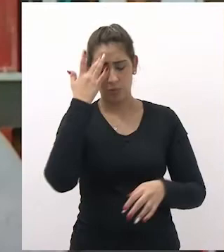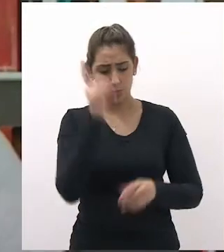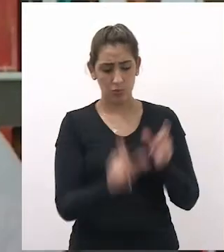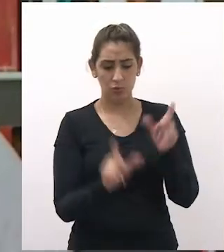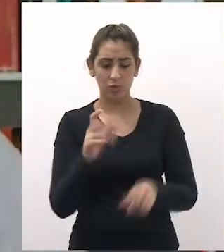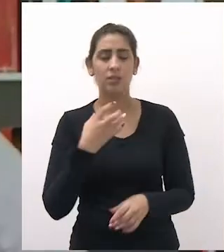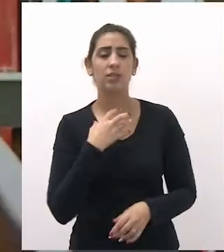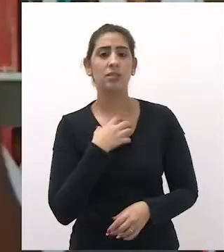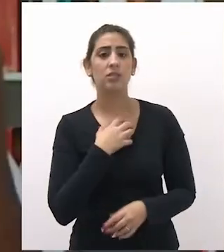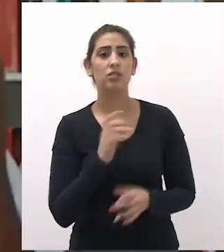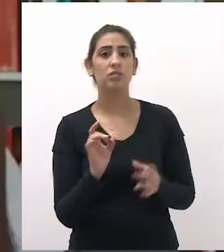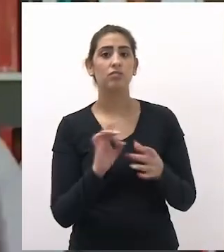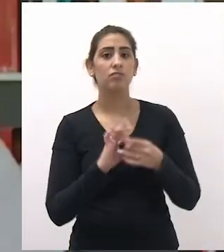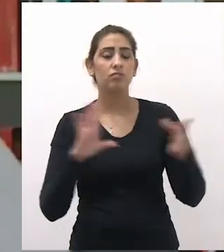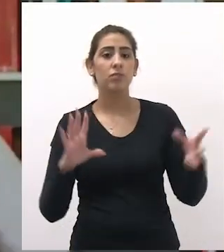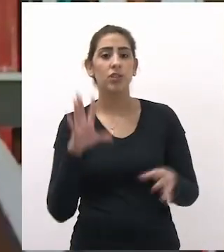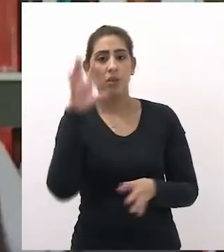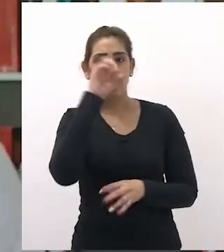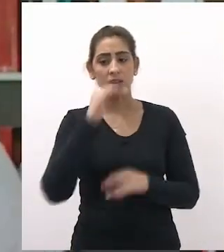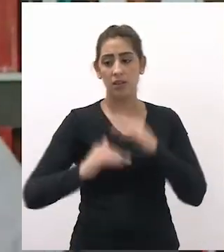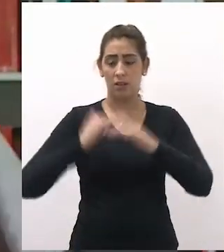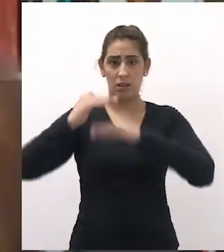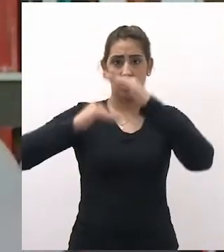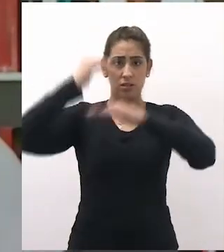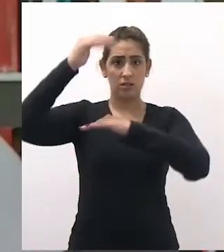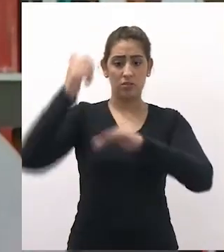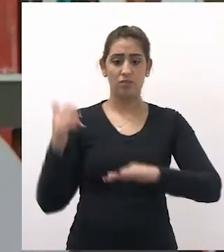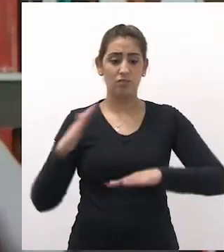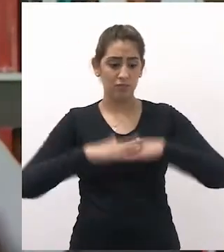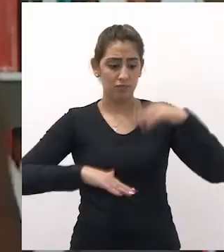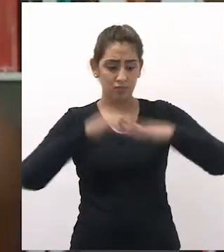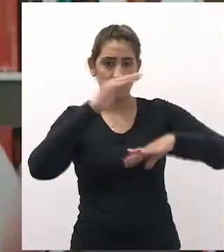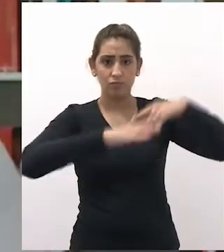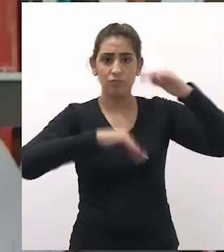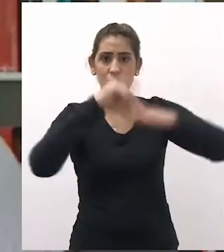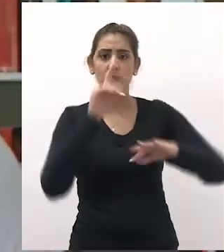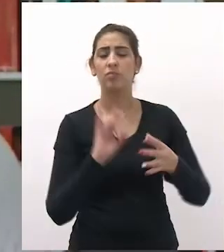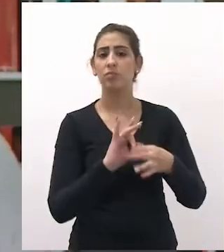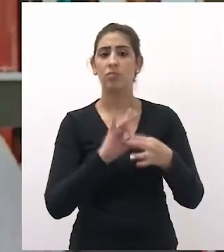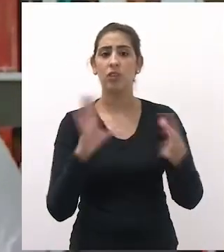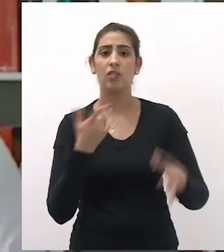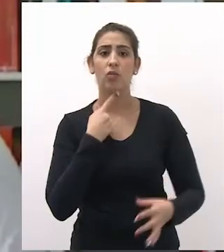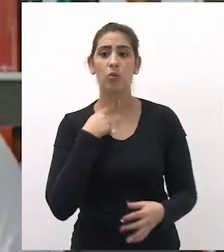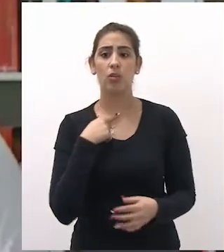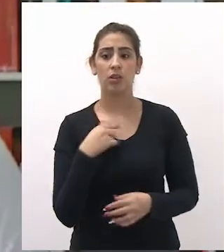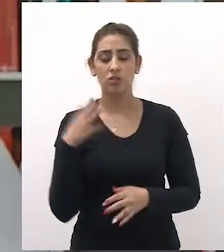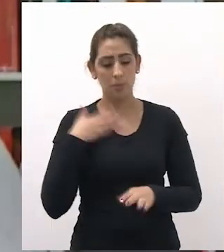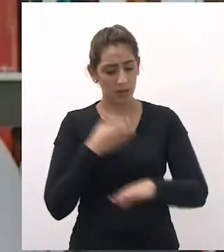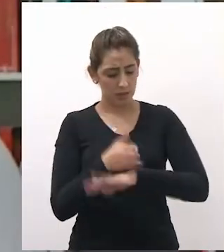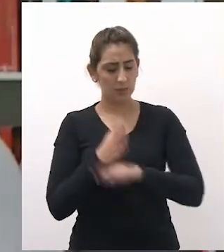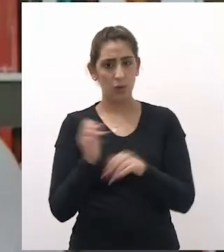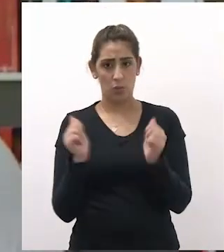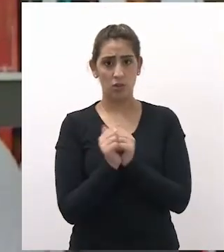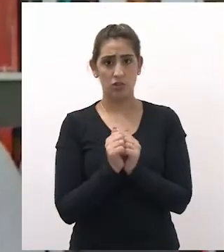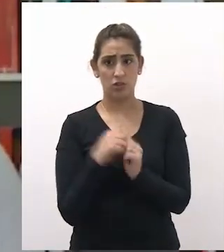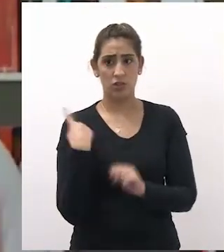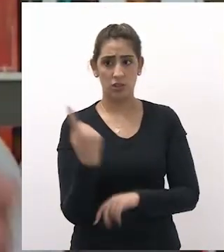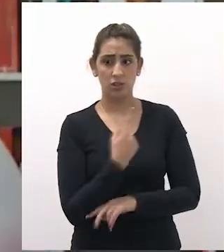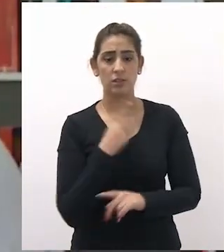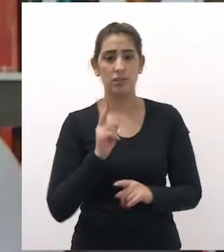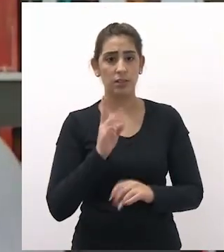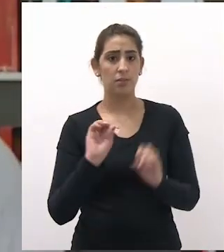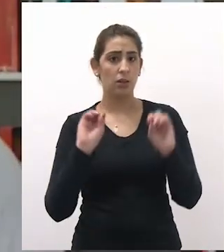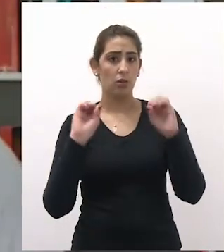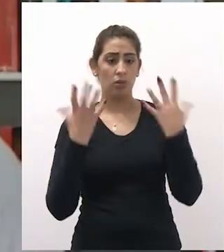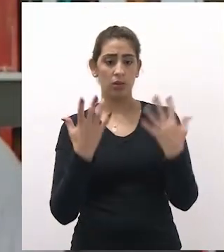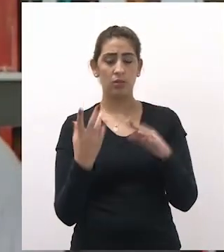vontade de aprender, de crescer, de desconstruir, construir, fiquem à vontade, participem com a gente. Sempre acontece